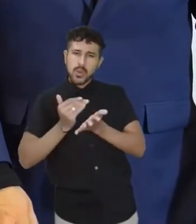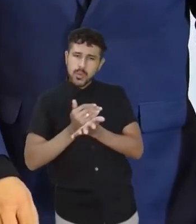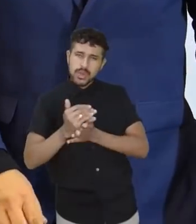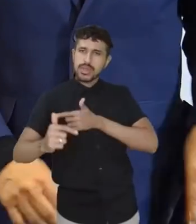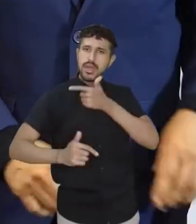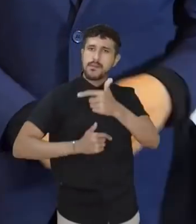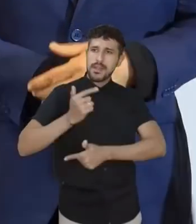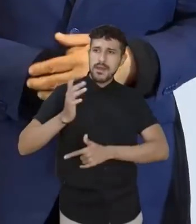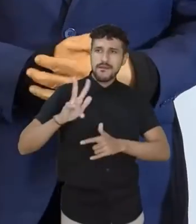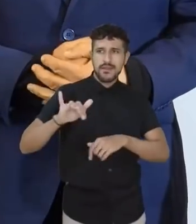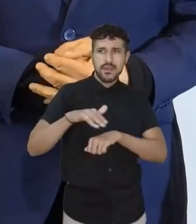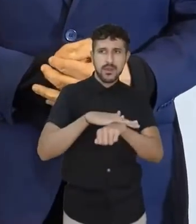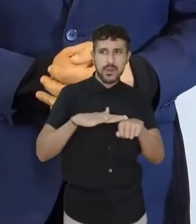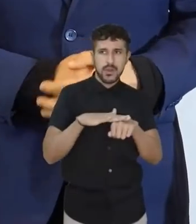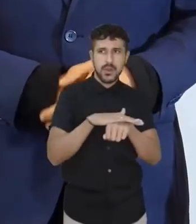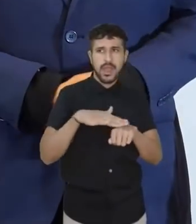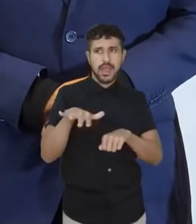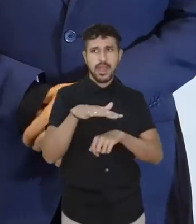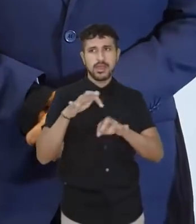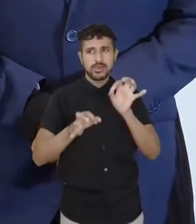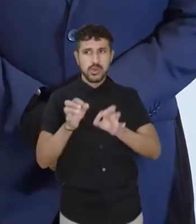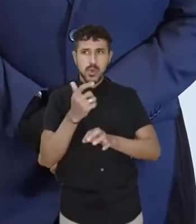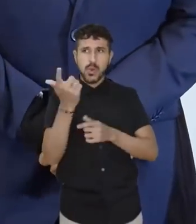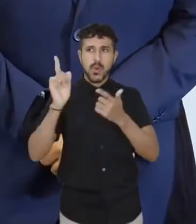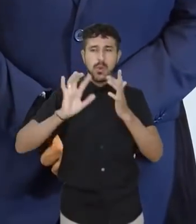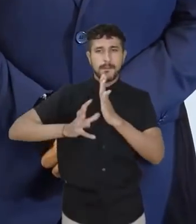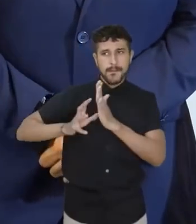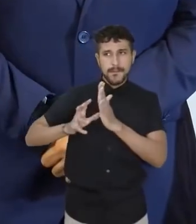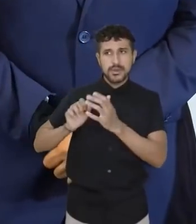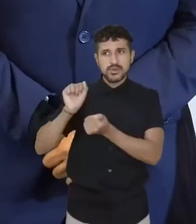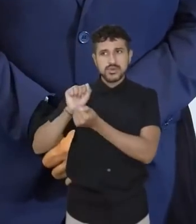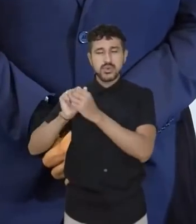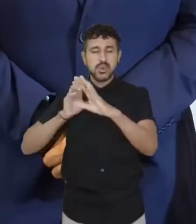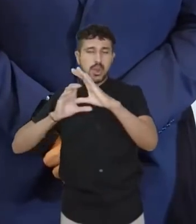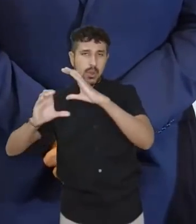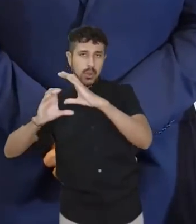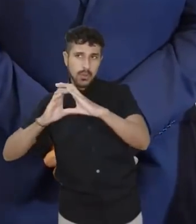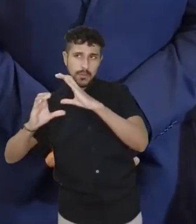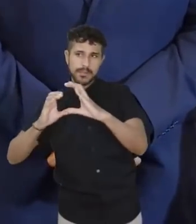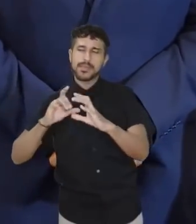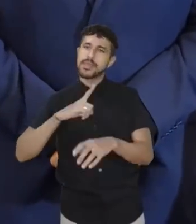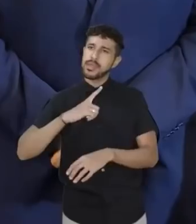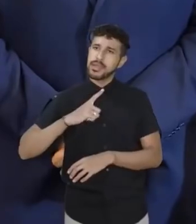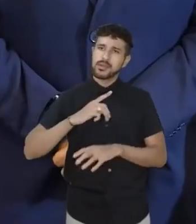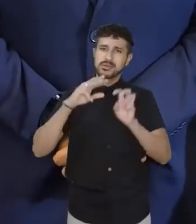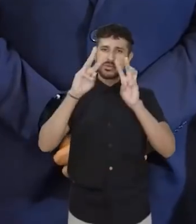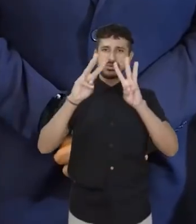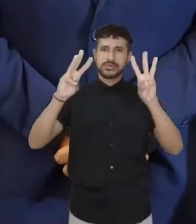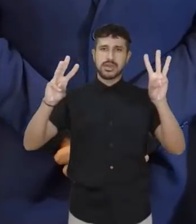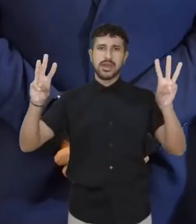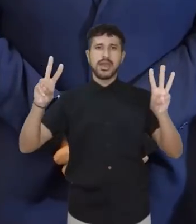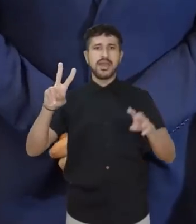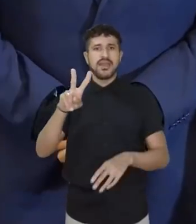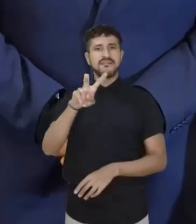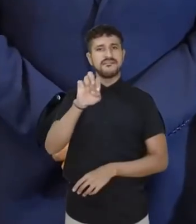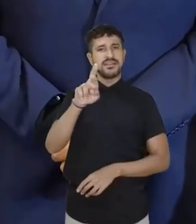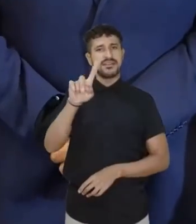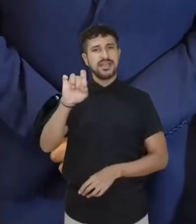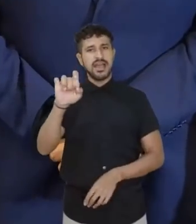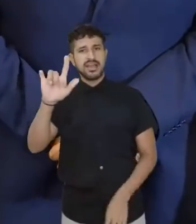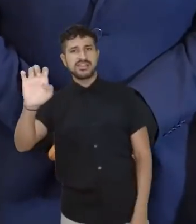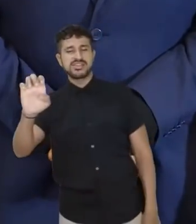conversar também com os jurídicos de demais partidos, junto com a comunicação. Temos um site que é o Verdade na Rede, exatamente para